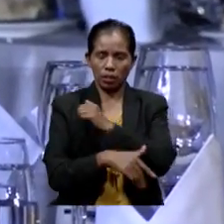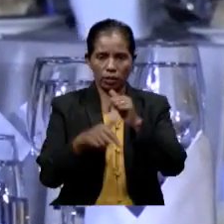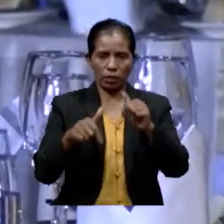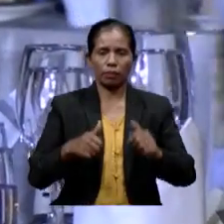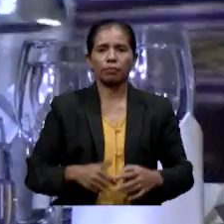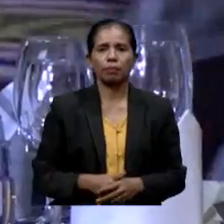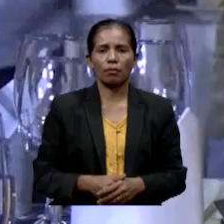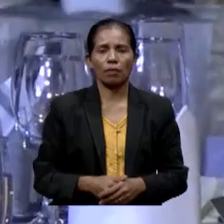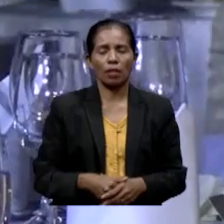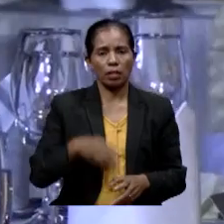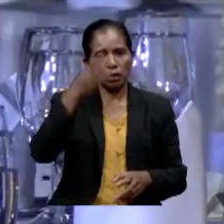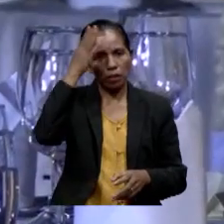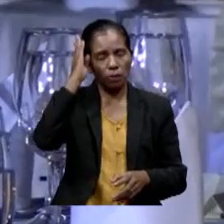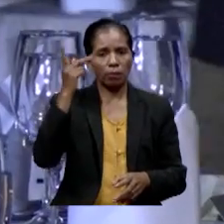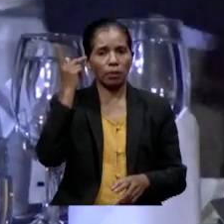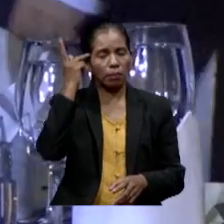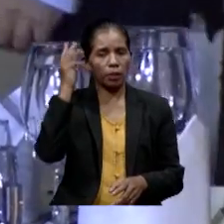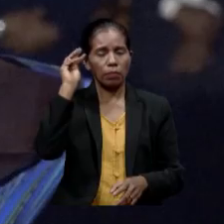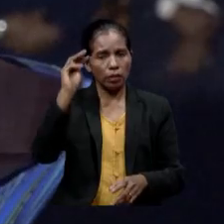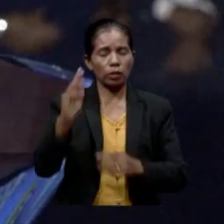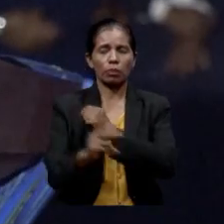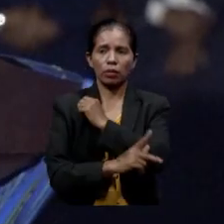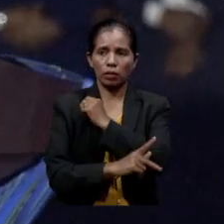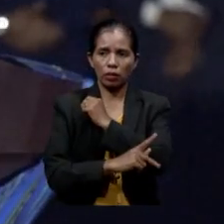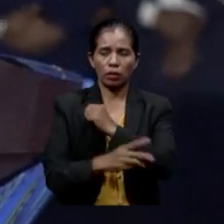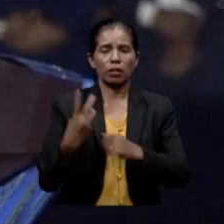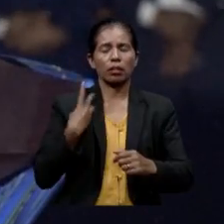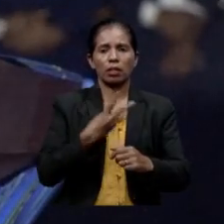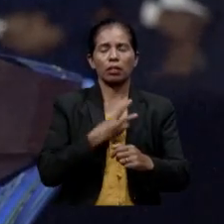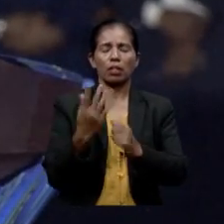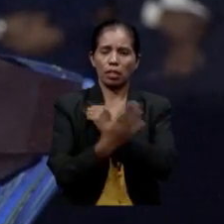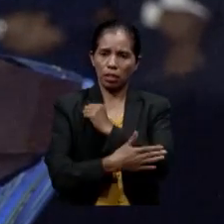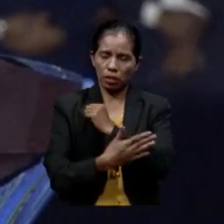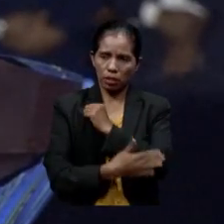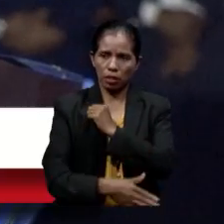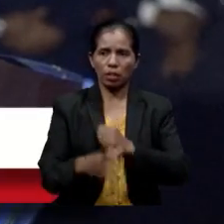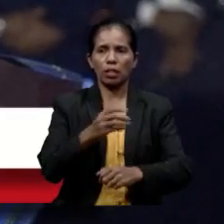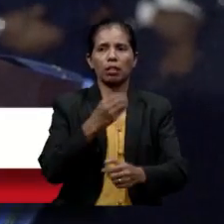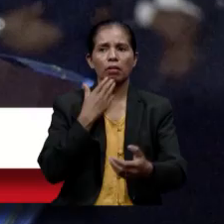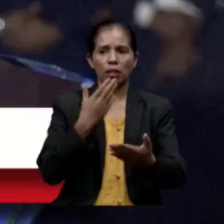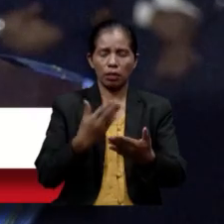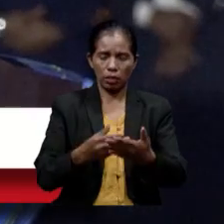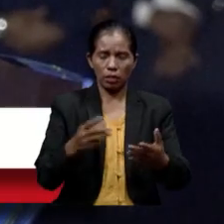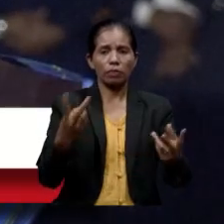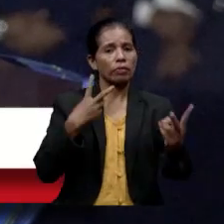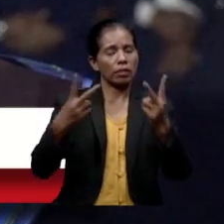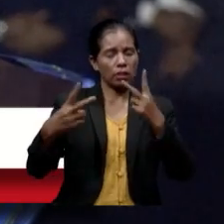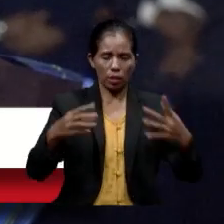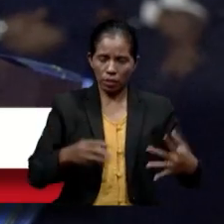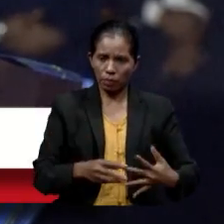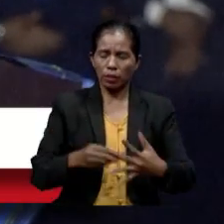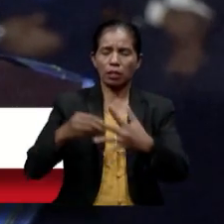Senhor Primeiro-ministro, a relação entre os nossos dois países é verdadeiramente especial.